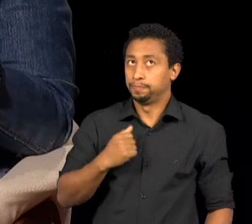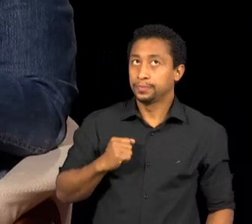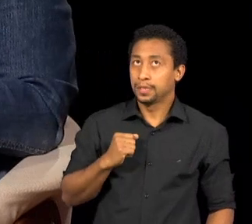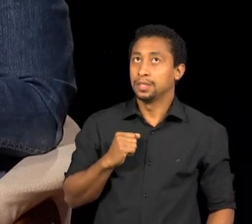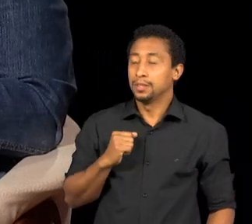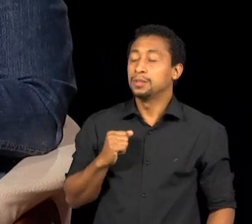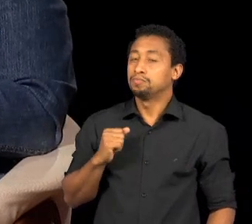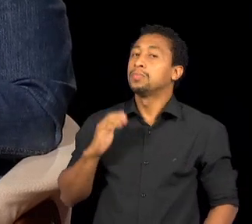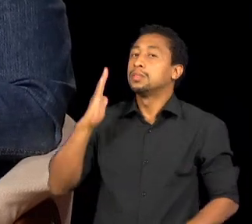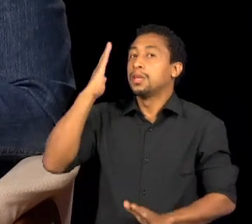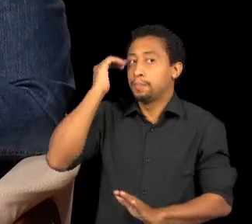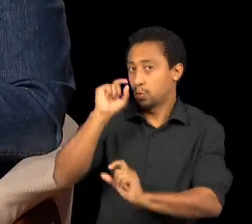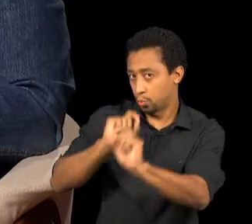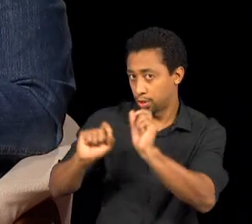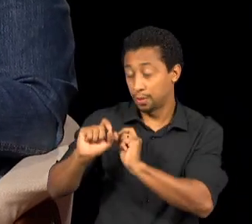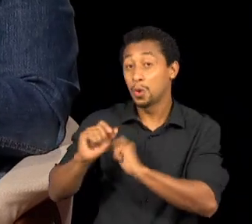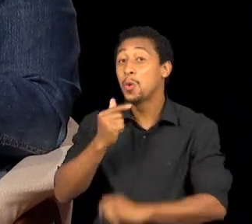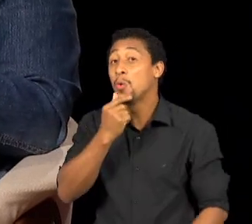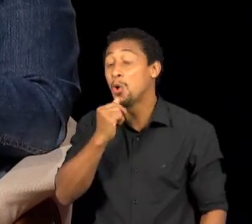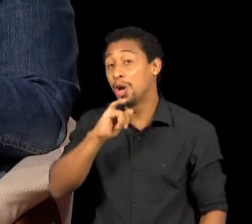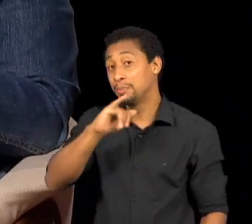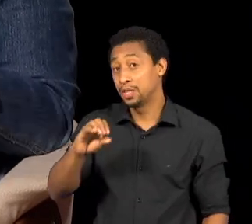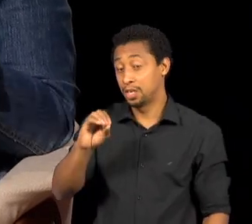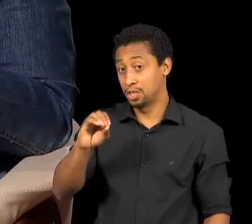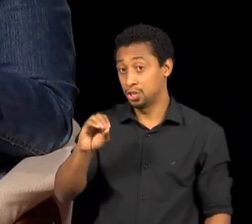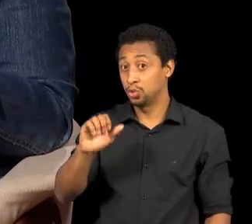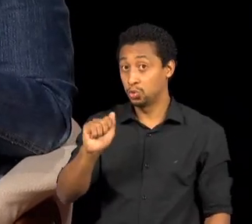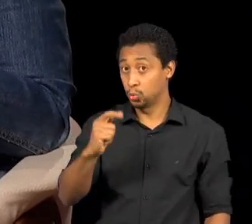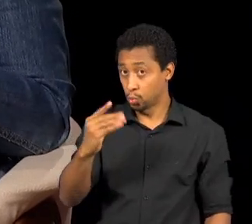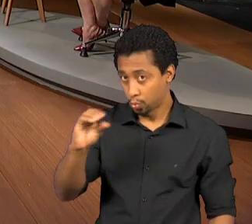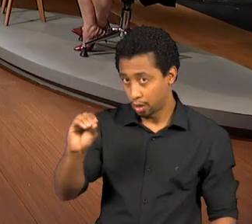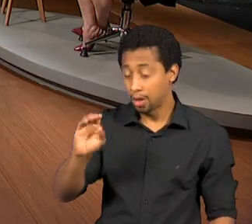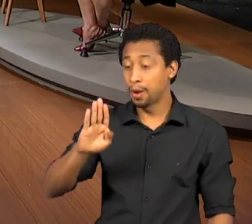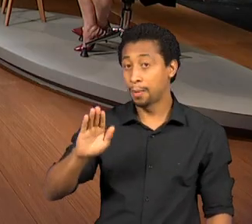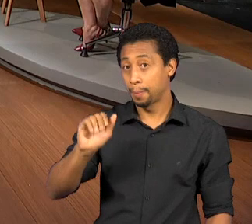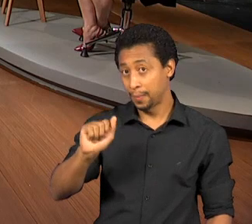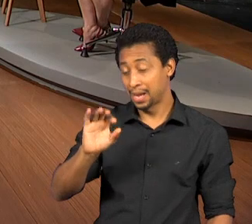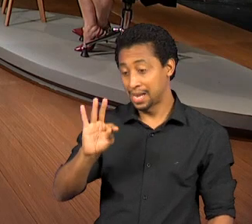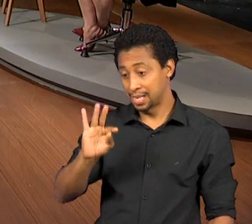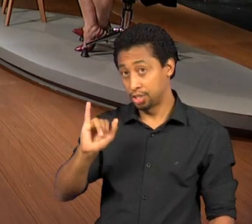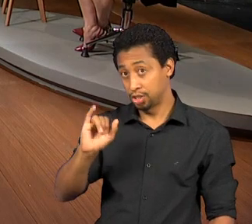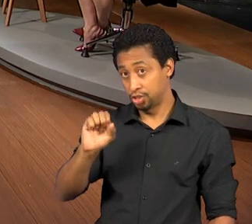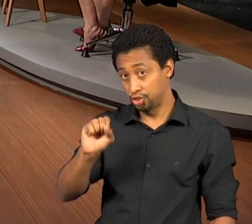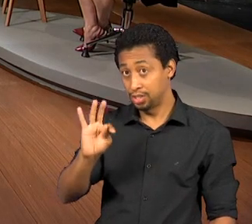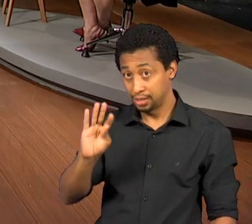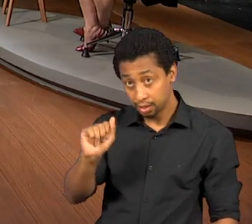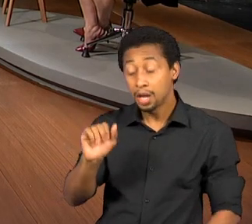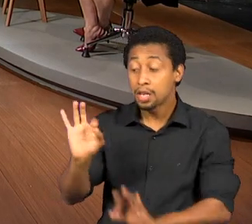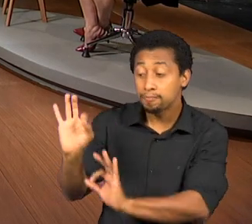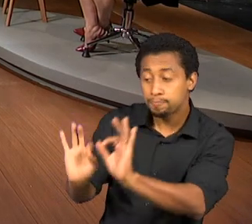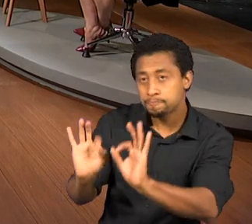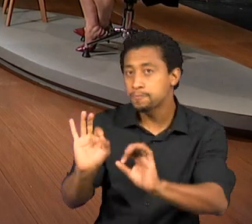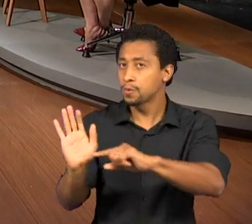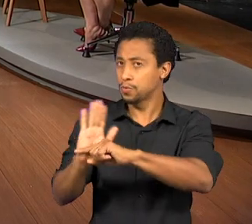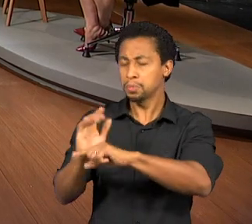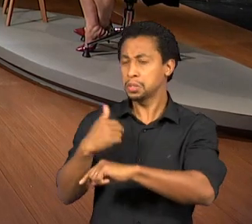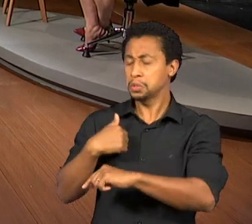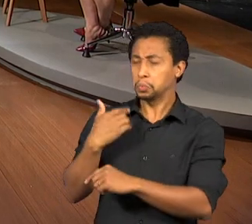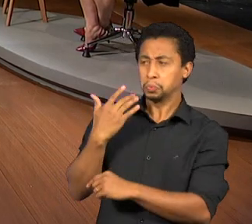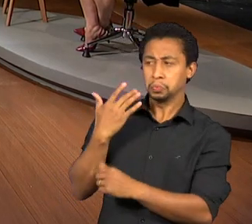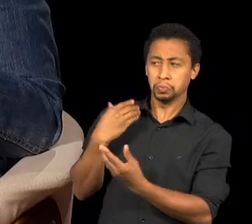Batista, ele ia fazer um filme. E aí um ator falou, vamos lá, porque eles estão fazendo seleções para